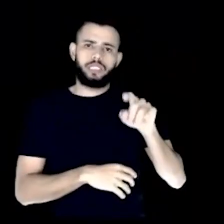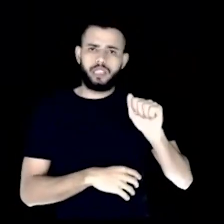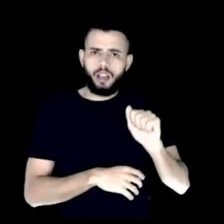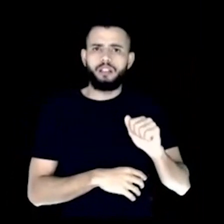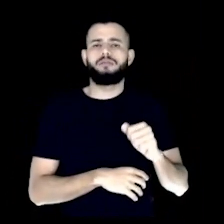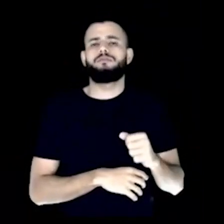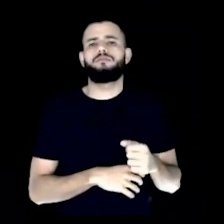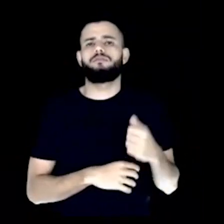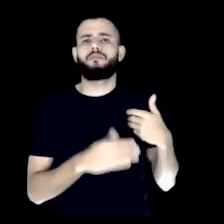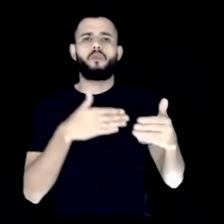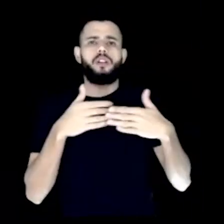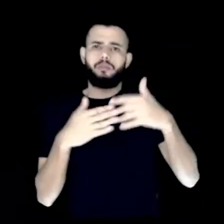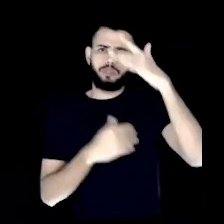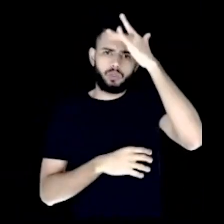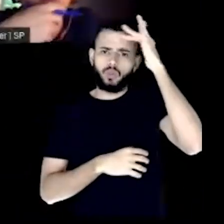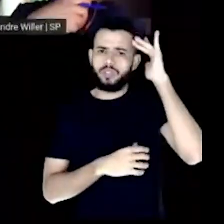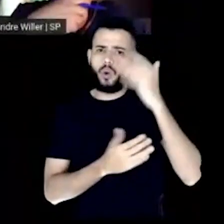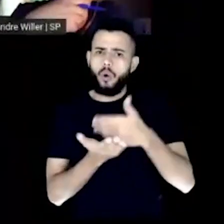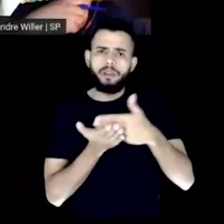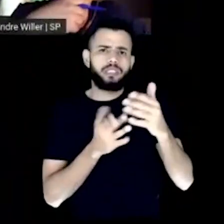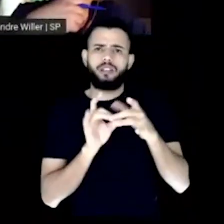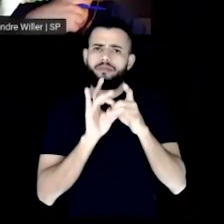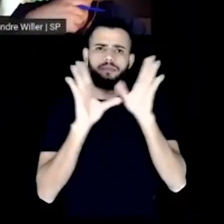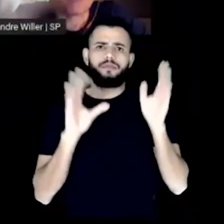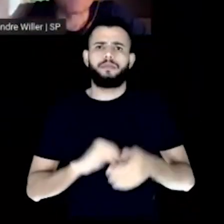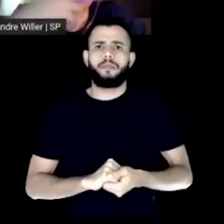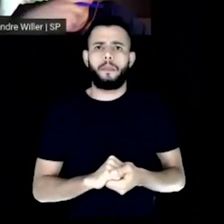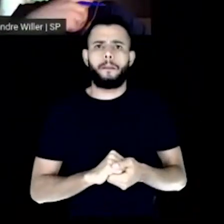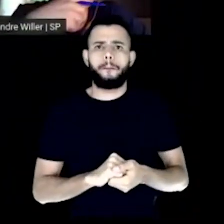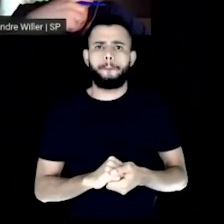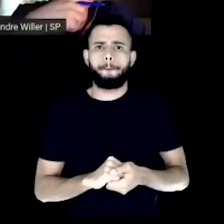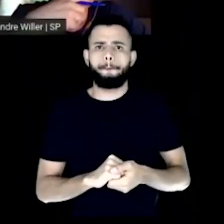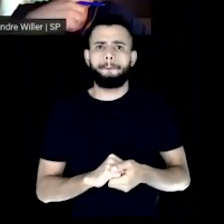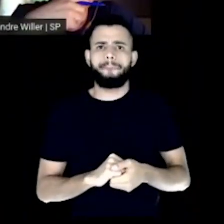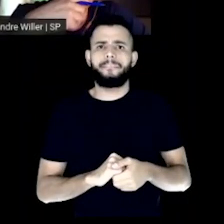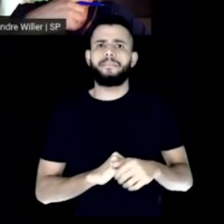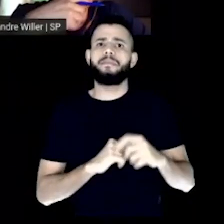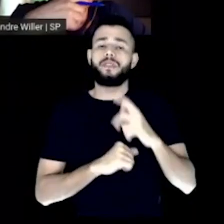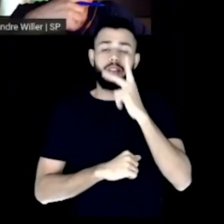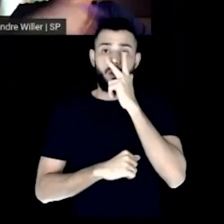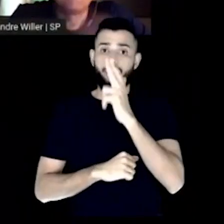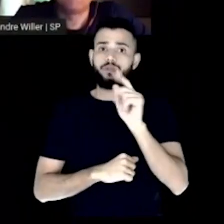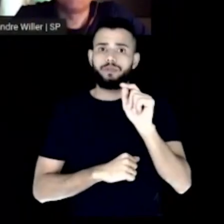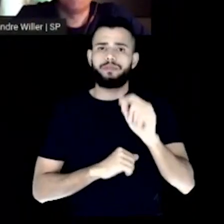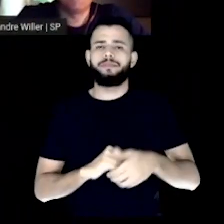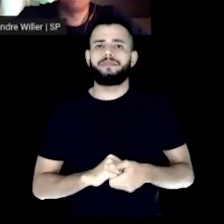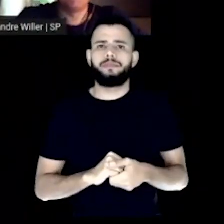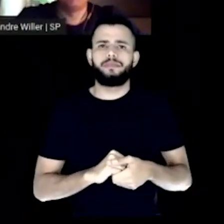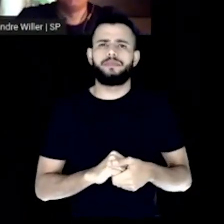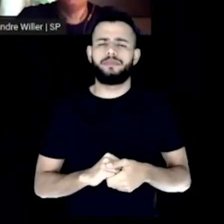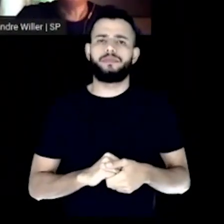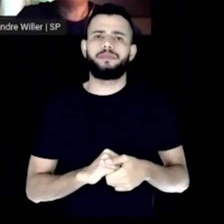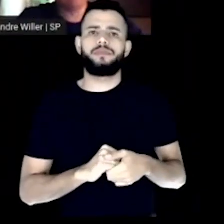quiserem. Luísa, Wallace, pode, qualquer um de vocês que queira começar, fique à vontade. Ai, meu Deus, eu estou me vendo no centro da tela. Eu acho que quer dizer que sou